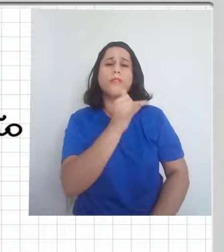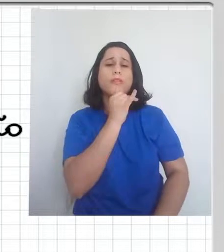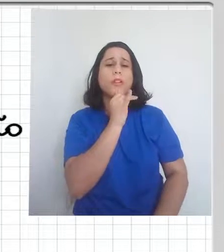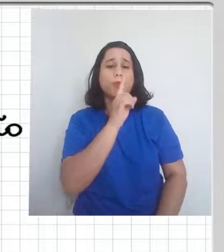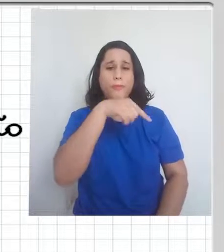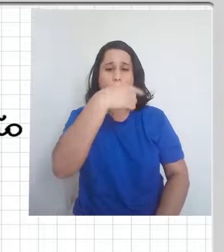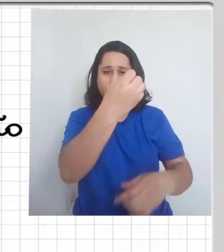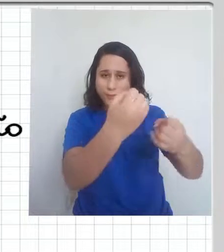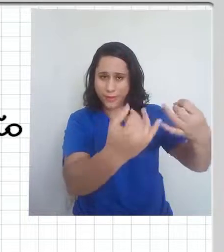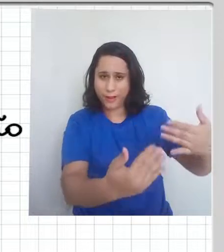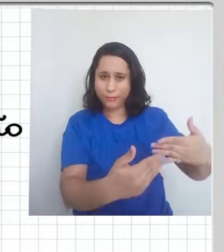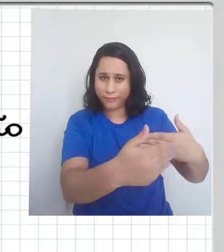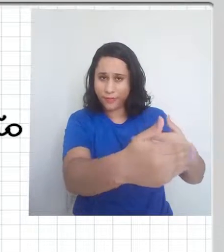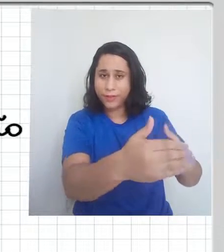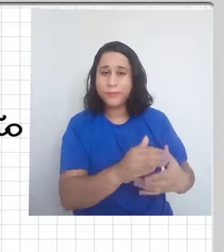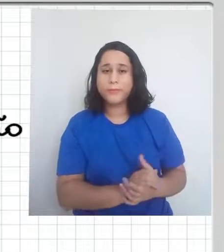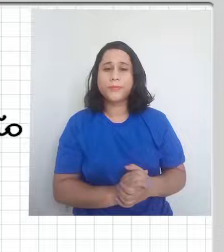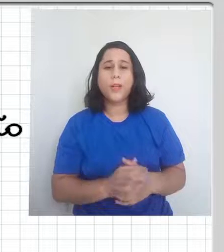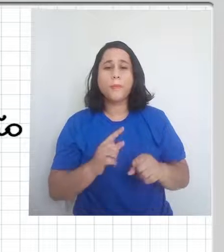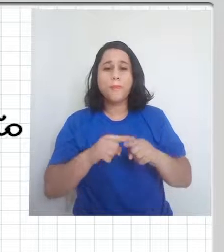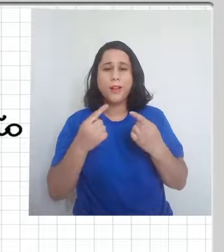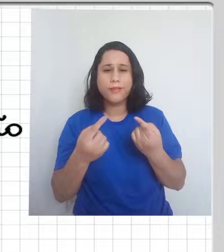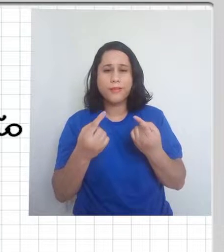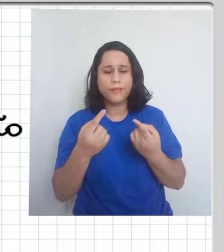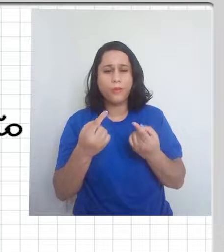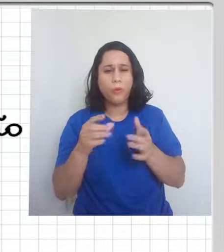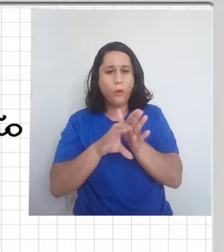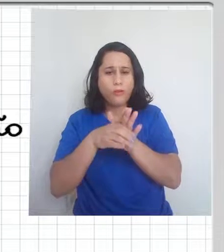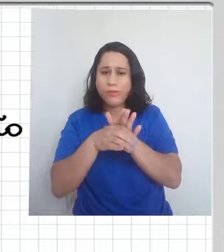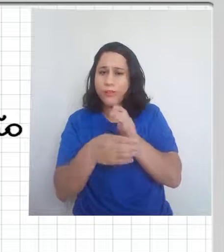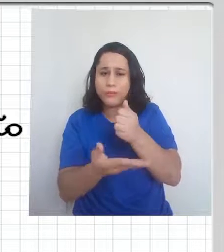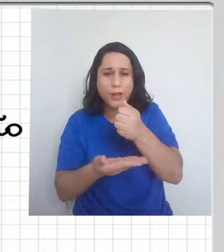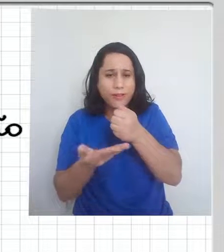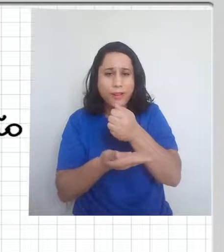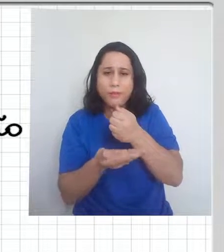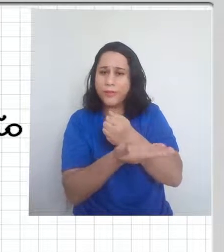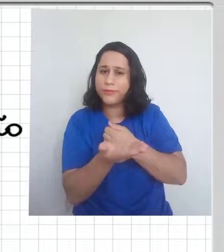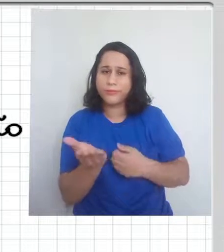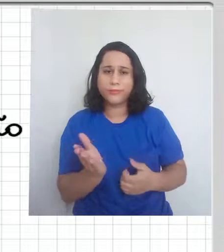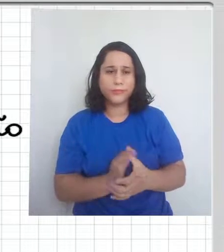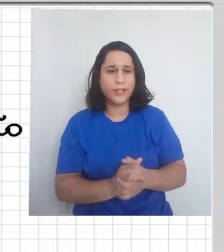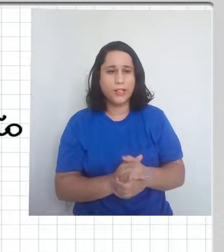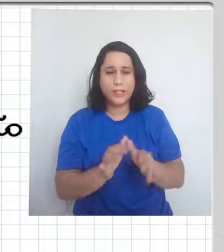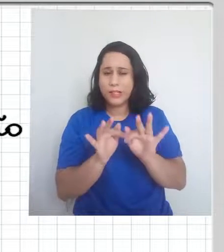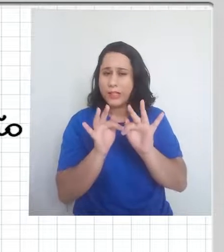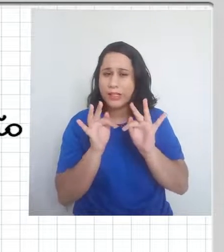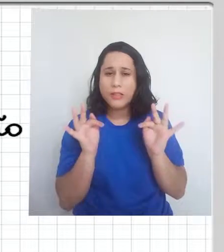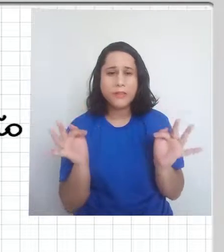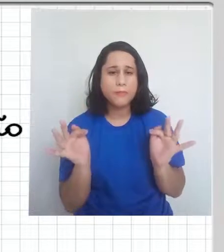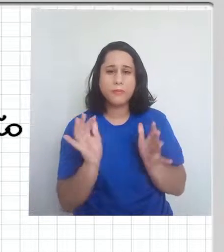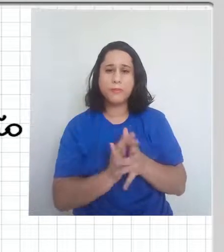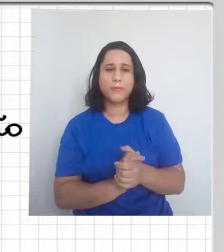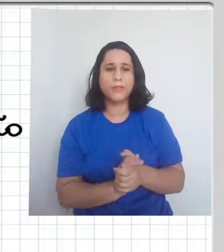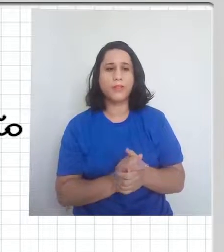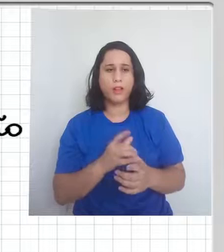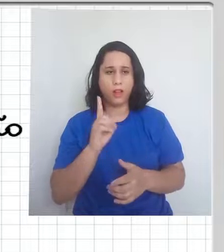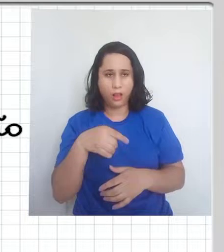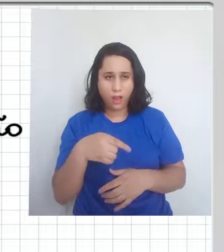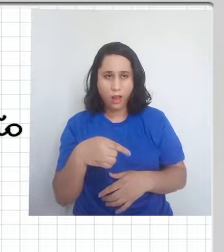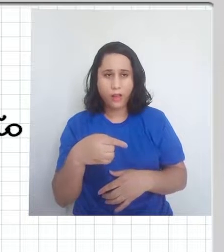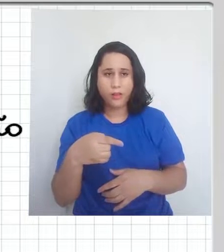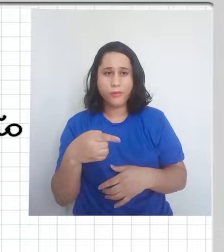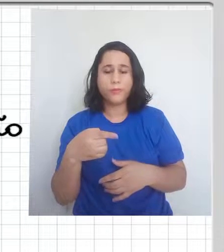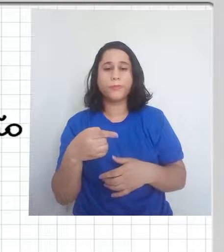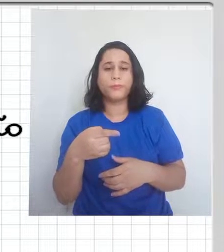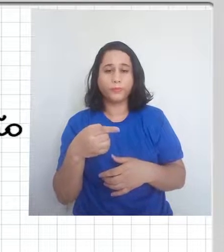adiante, mas a compreensão do conceito é basicamente isso, tá bom? É bem primitivo mesmo. É o conjunto,